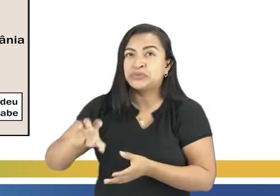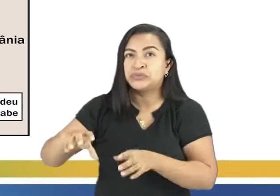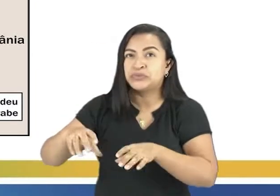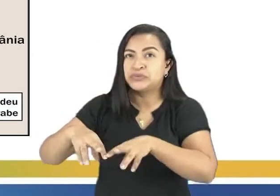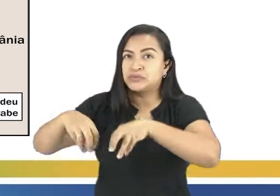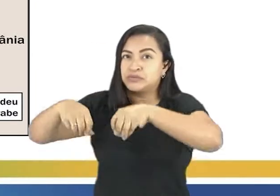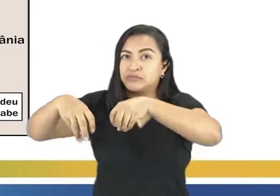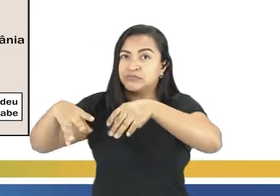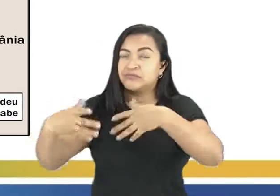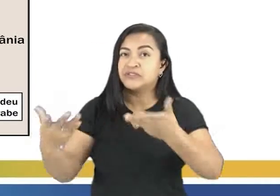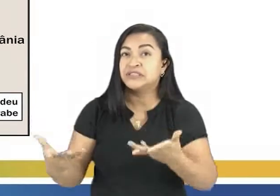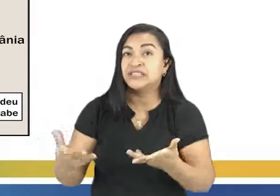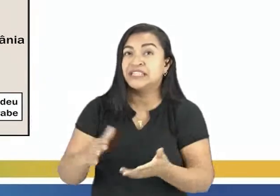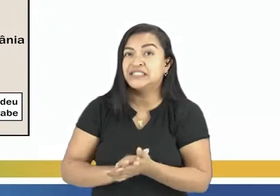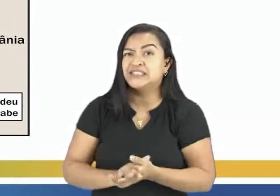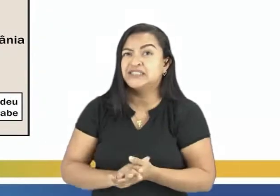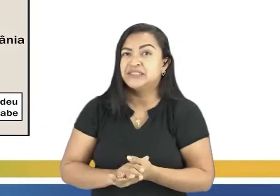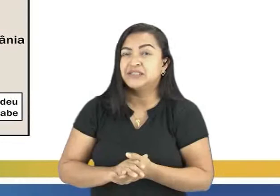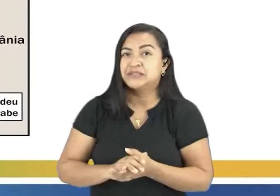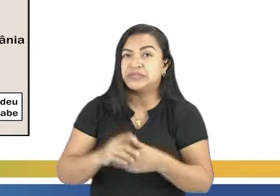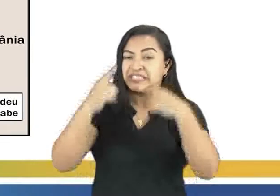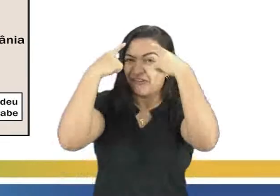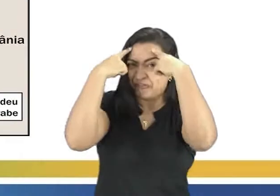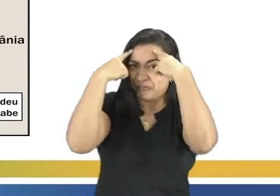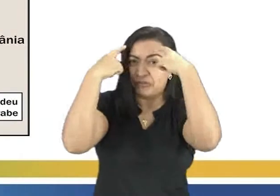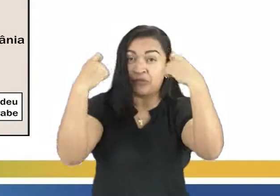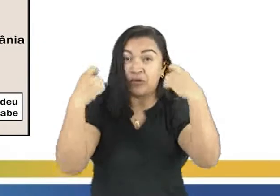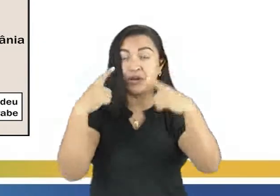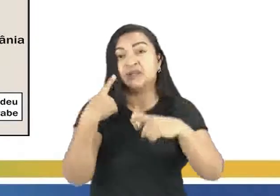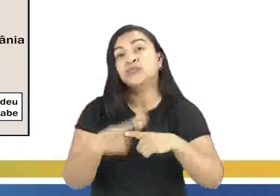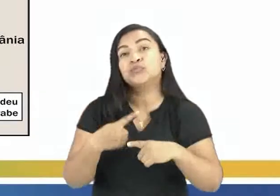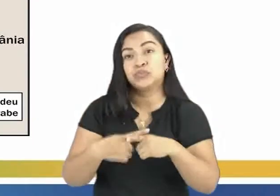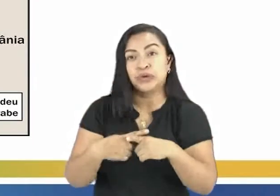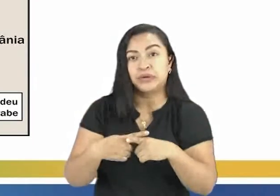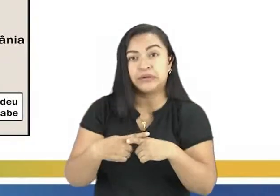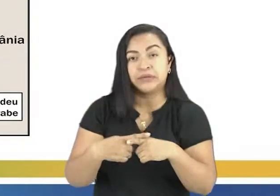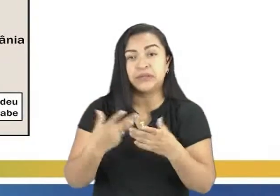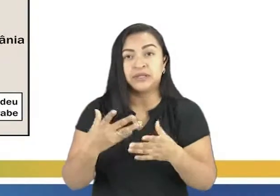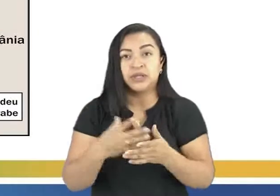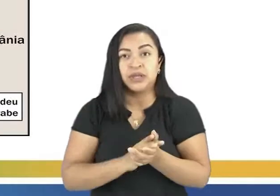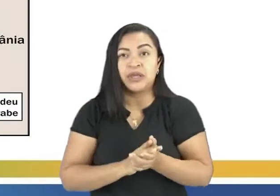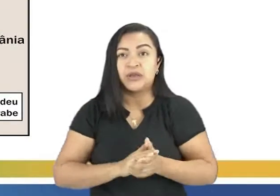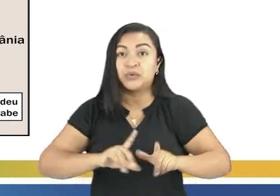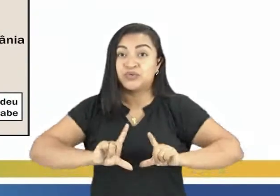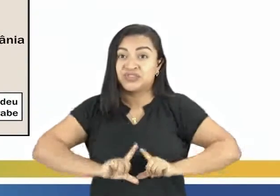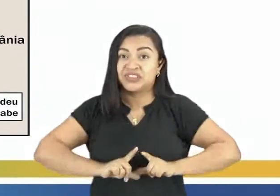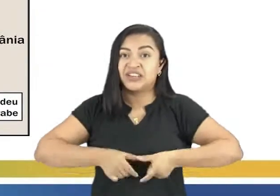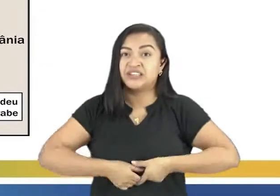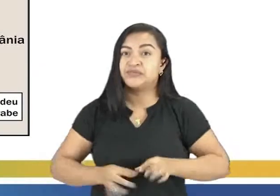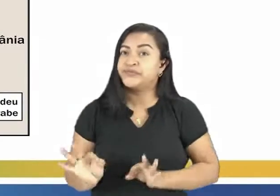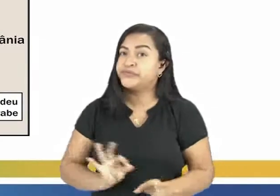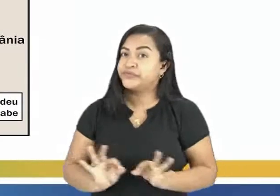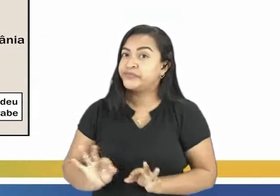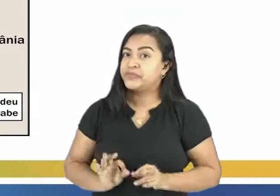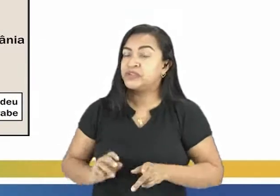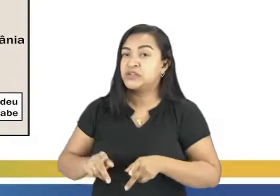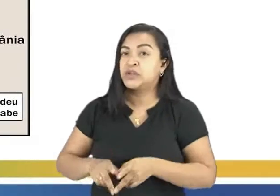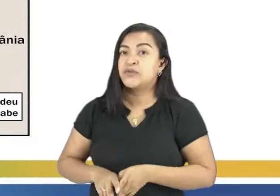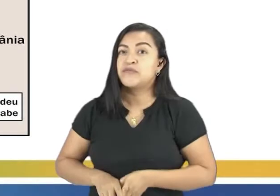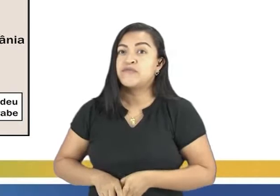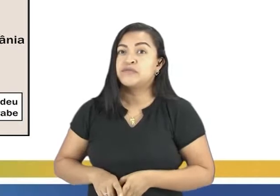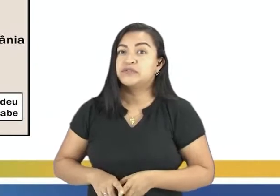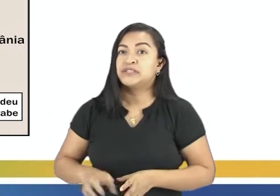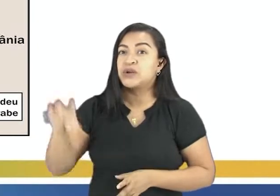vai ficar um pouco mais agressivo a longo prazo, já que os israelenses vão organizar o seu Estado